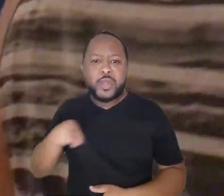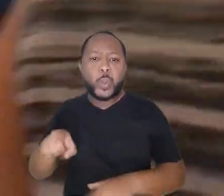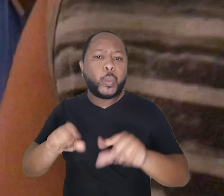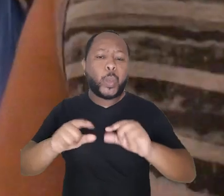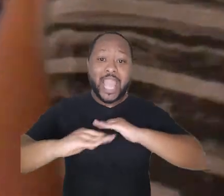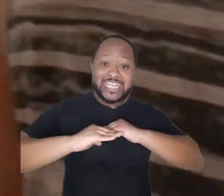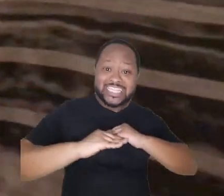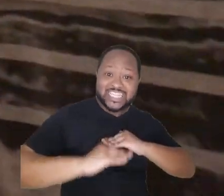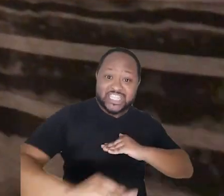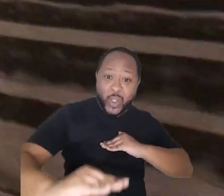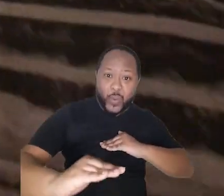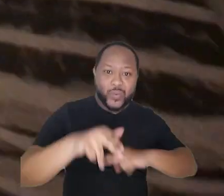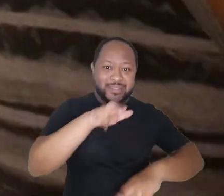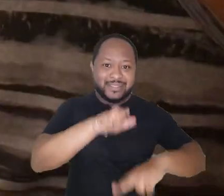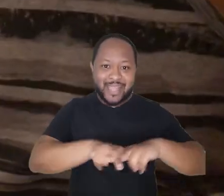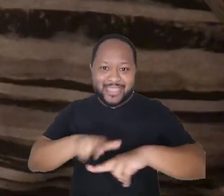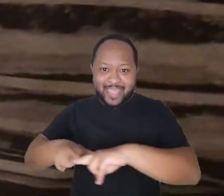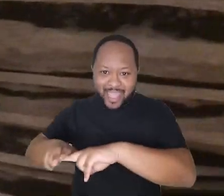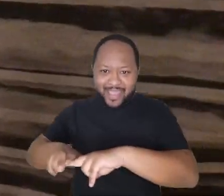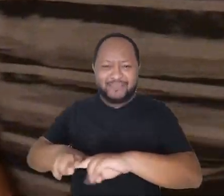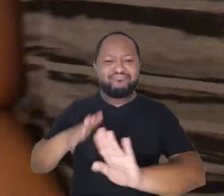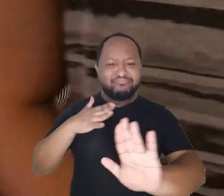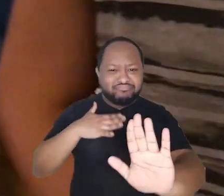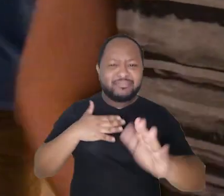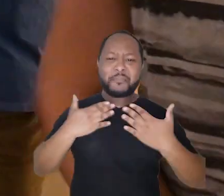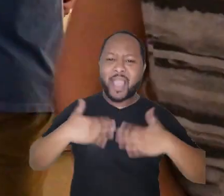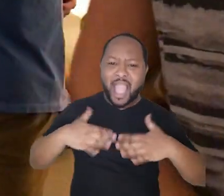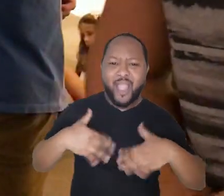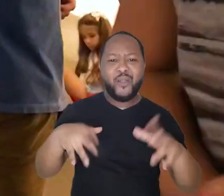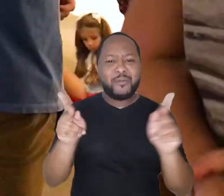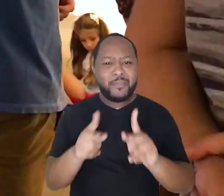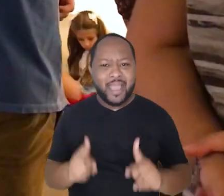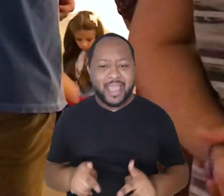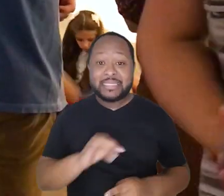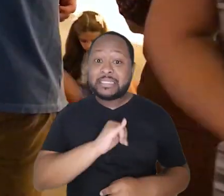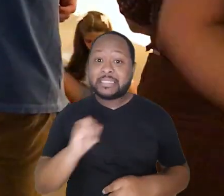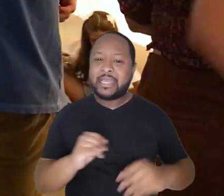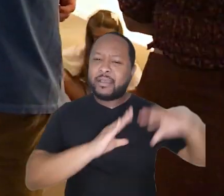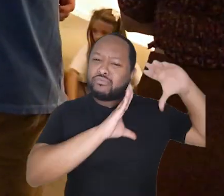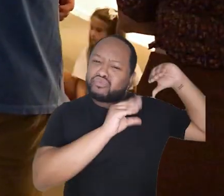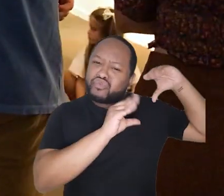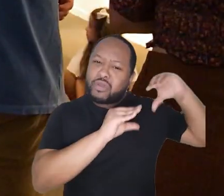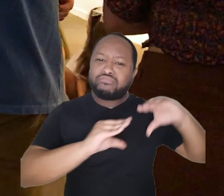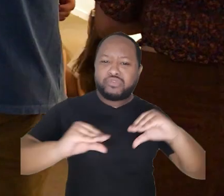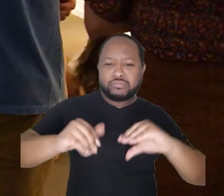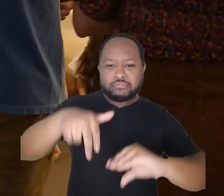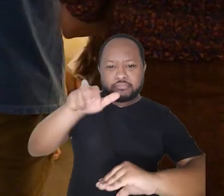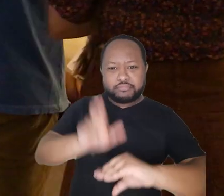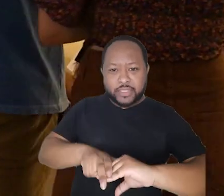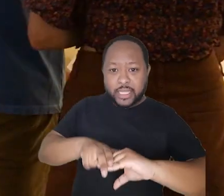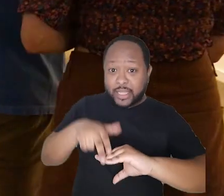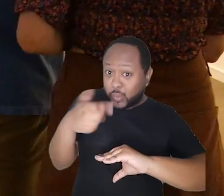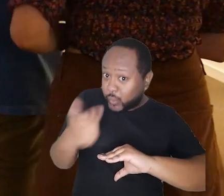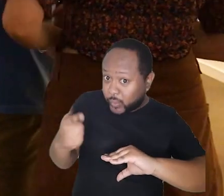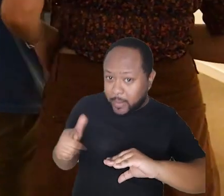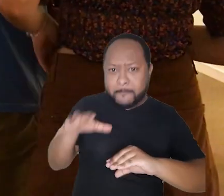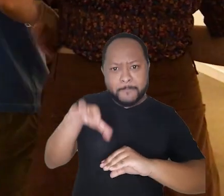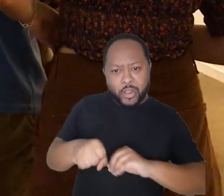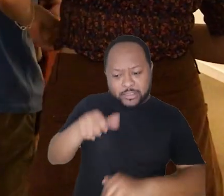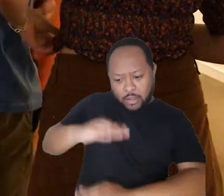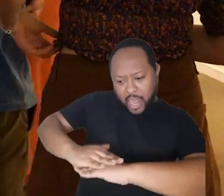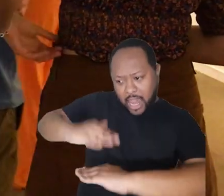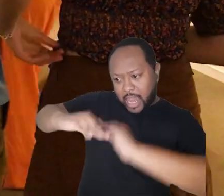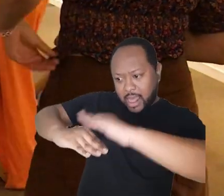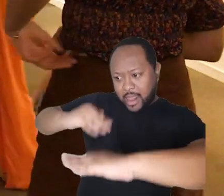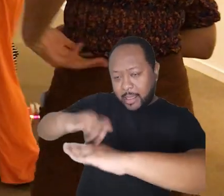chão. Quem já estava aí, já fica em paz, fica em casa. Quem não tem travesseirinho para sentar, ó, pode pegar aqui. Ou quem